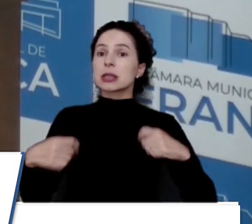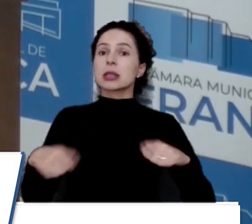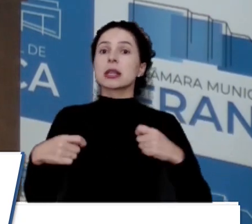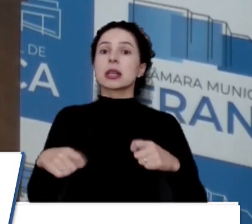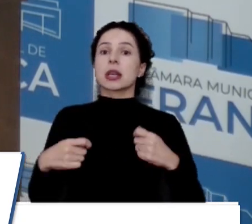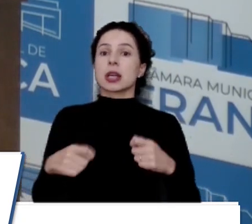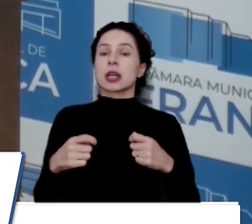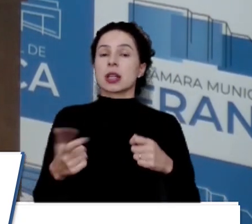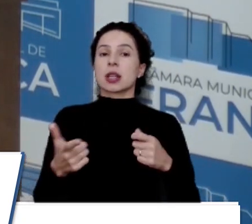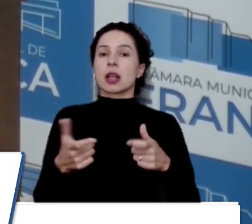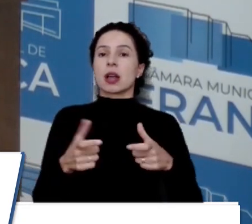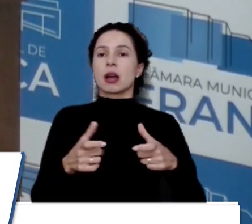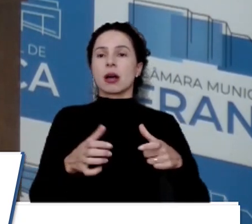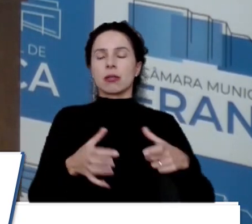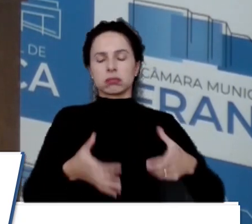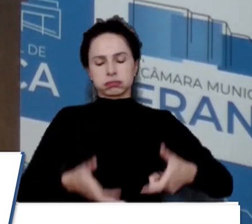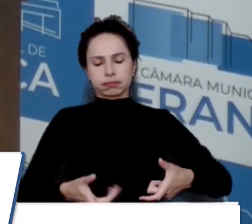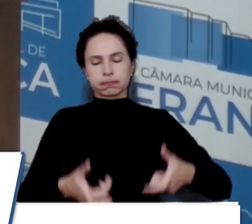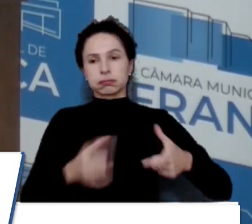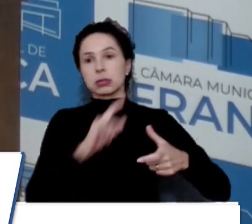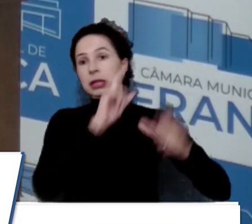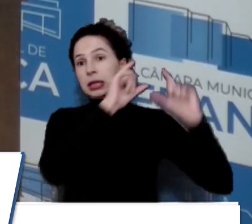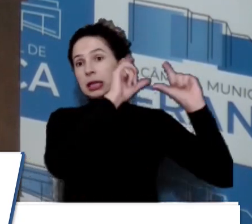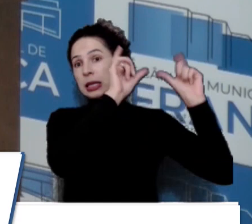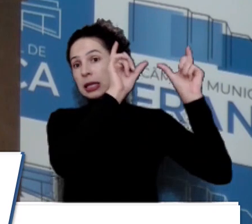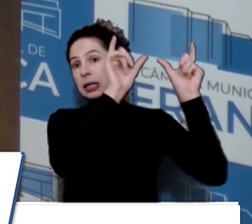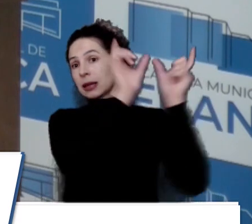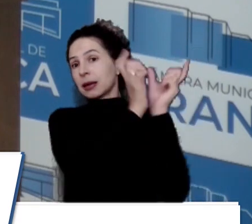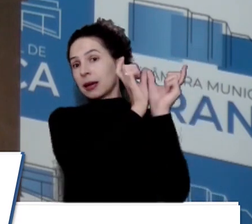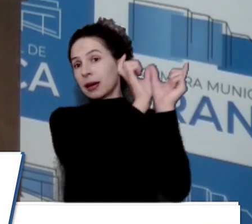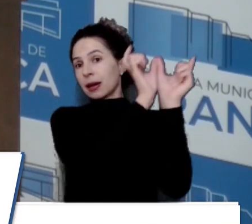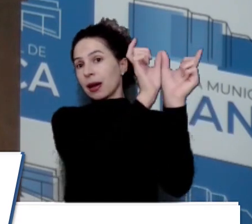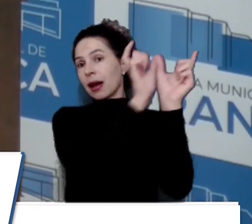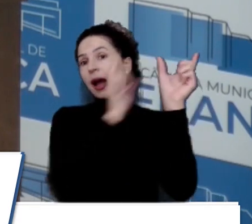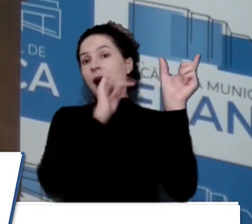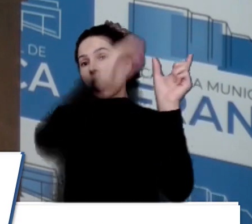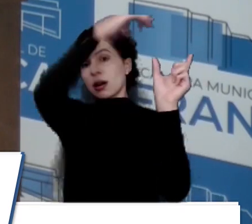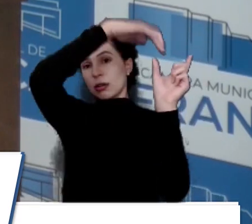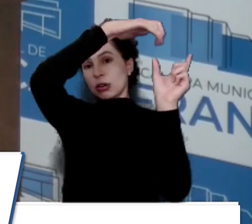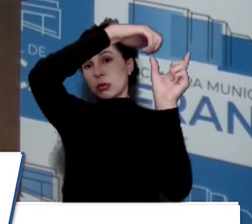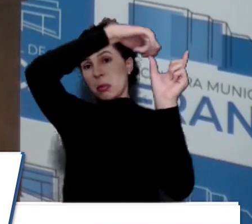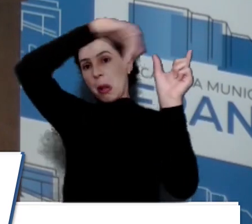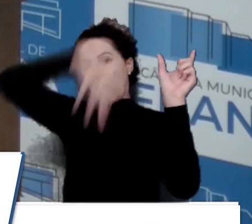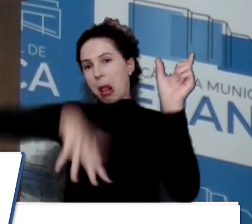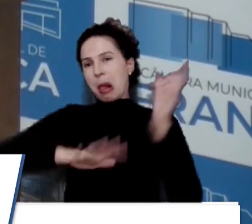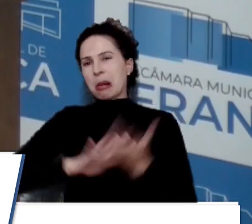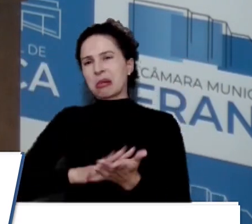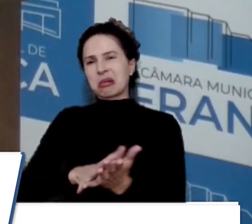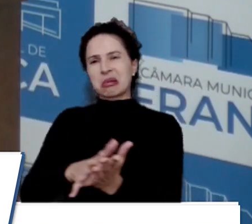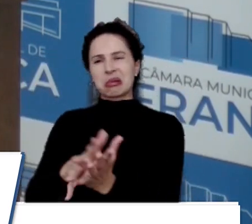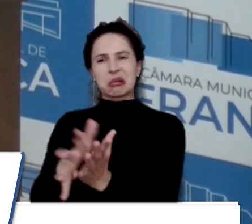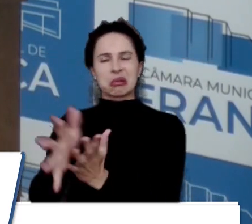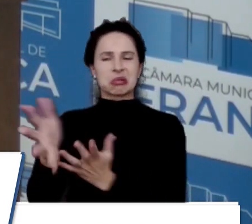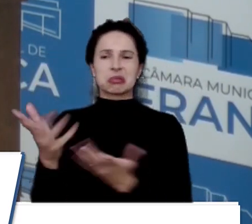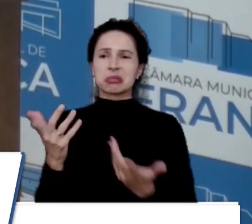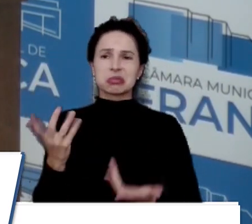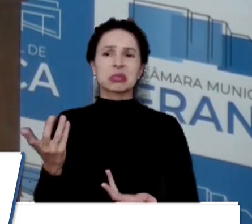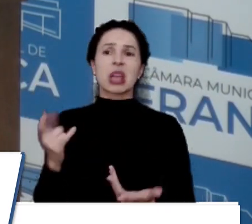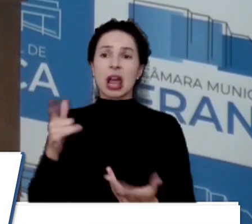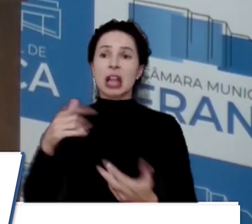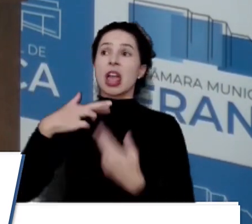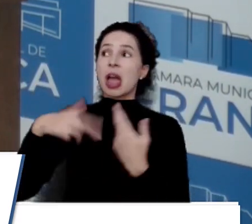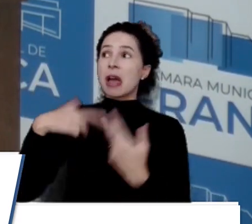um canaletão lá por cima pra água não descer no campo para poder não destruir porque não adianta ele está lá reformando